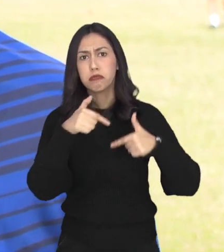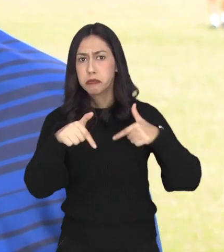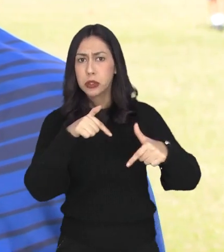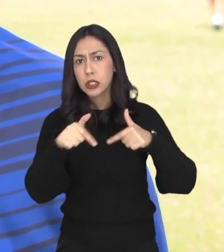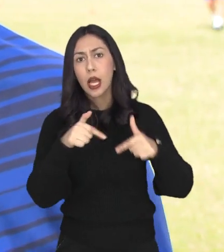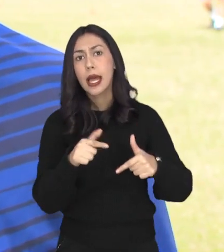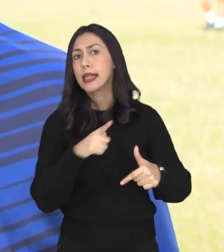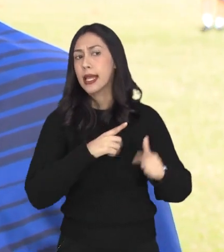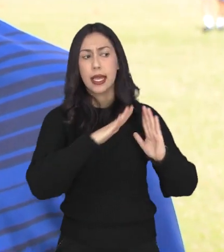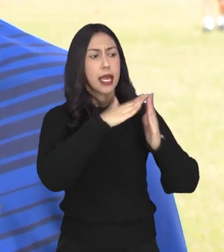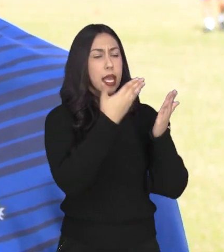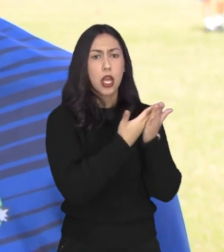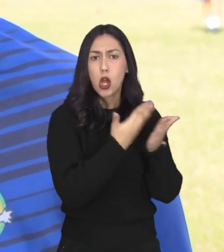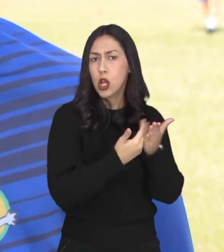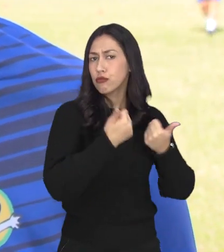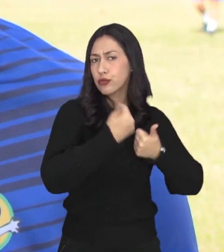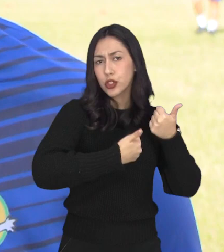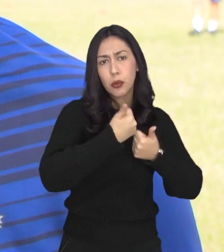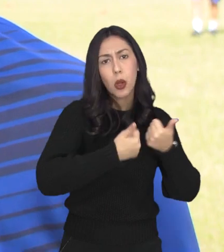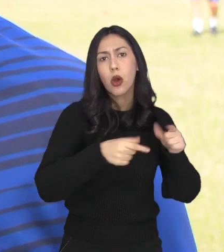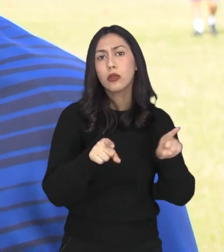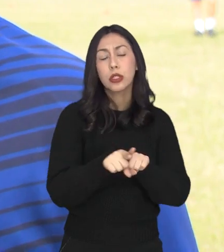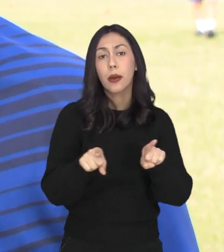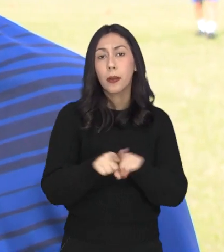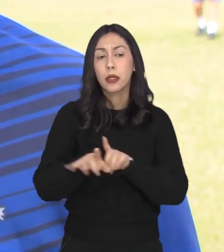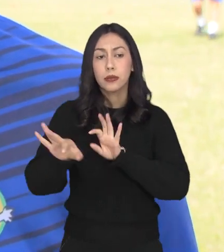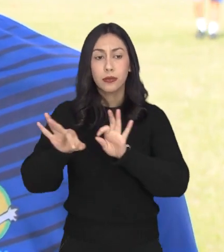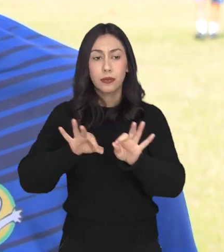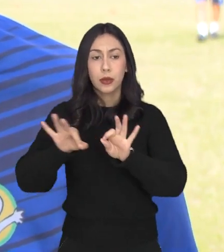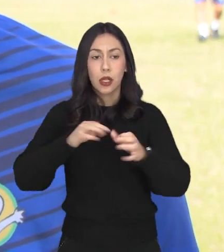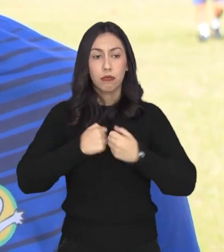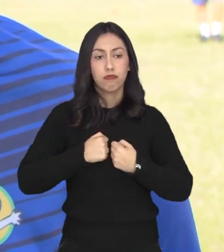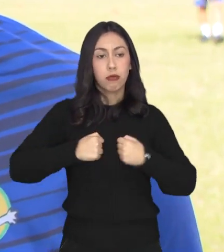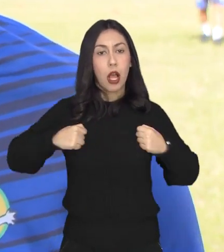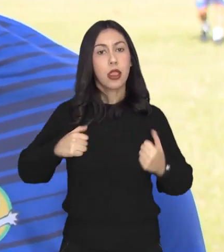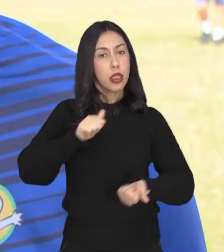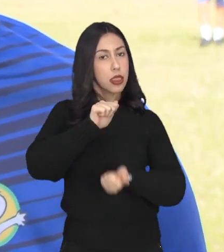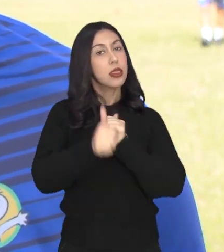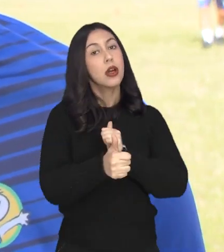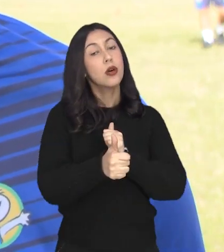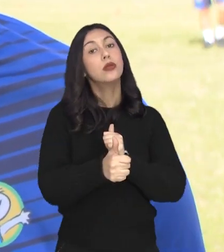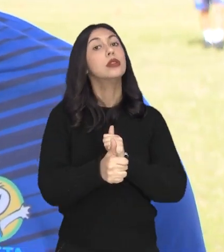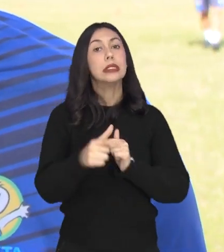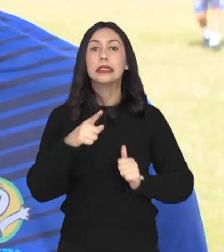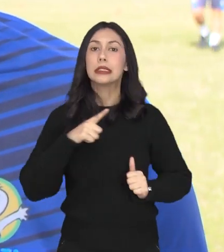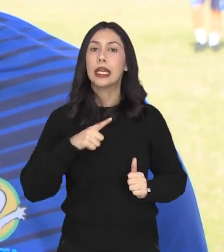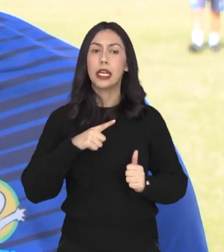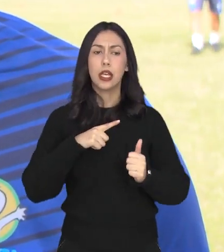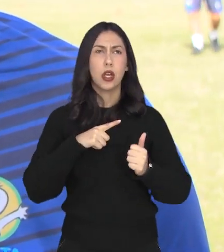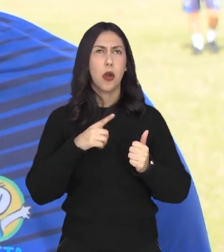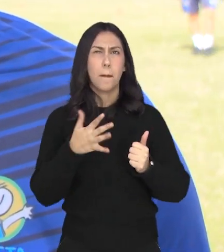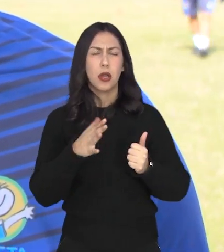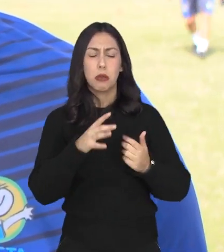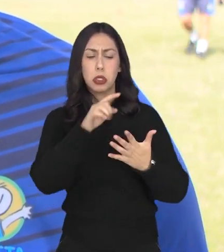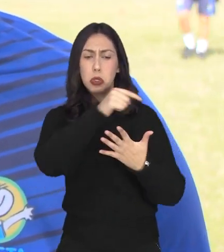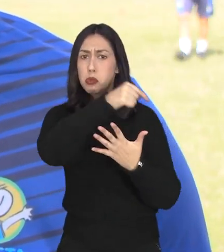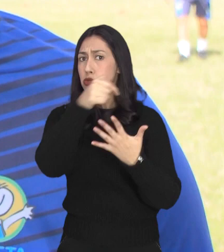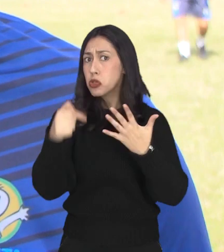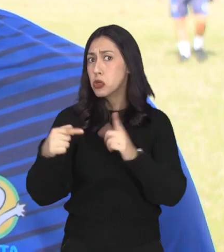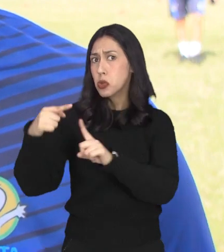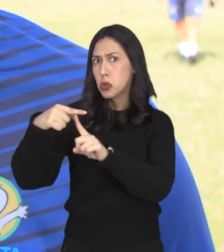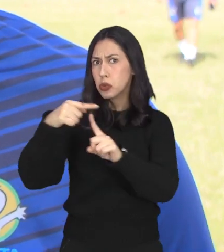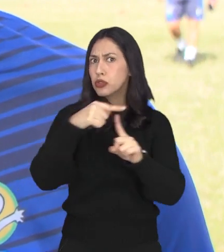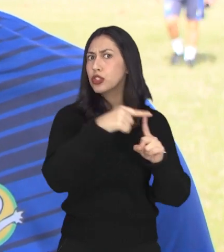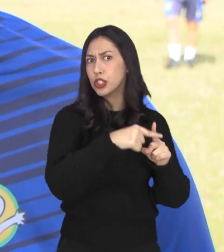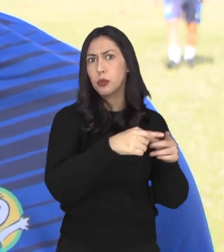com futebol. Tanto em escolinhas de futebol, quanto no programa Atleta Cidadão. A gente tem 4, 5 categorias, então são 4,